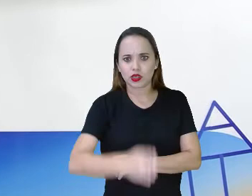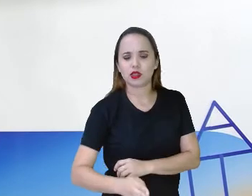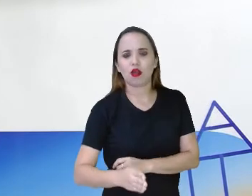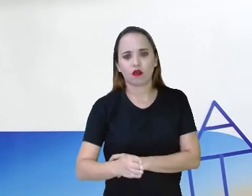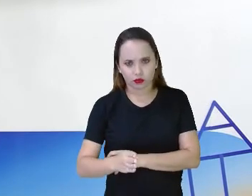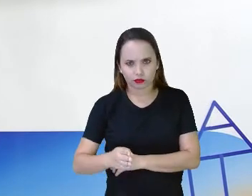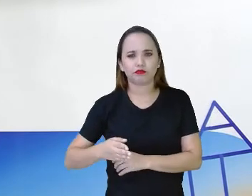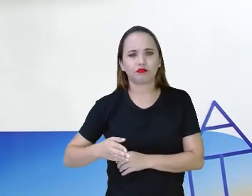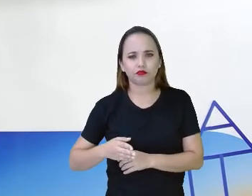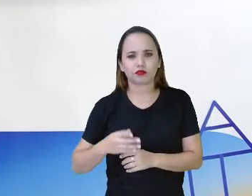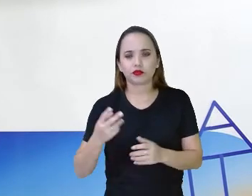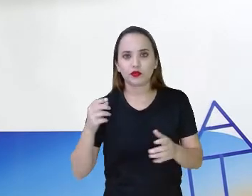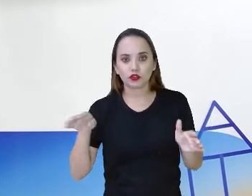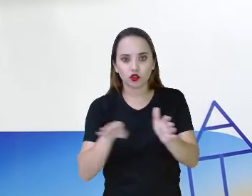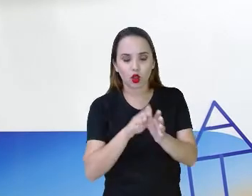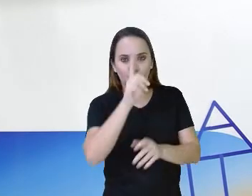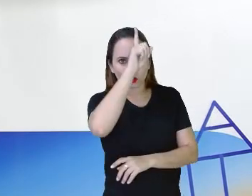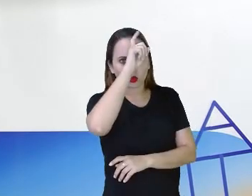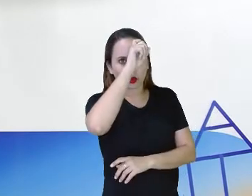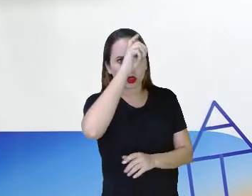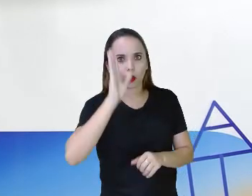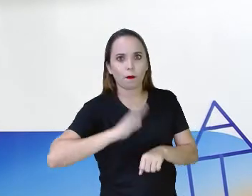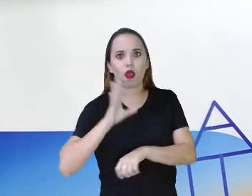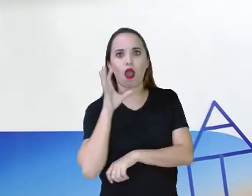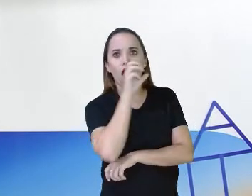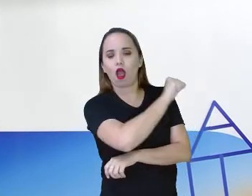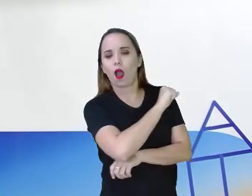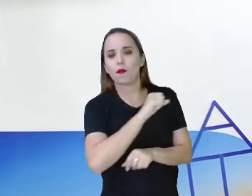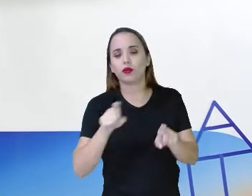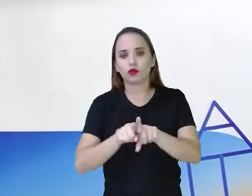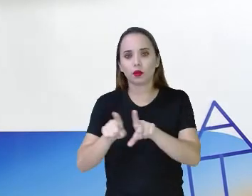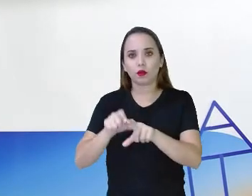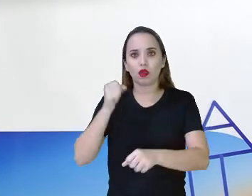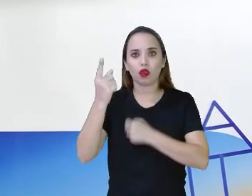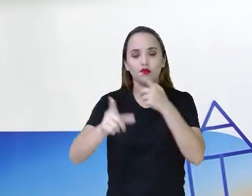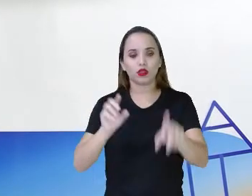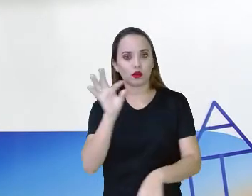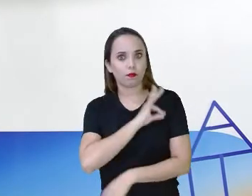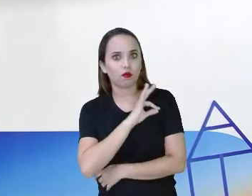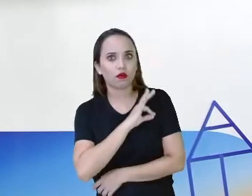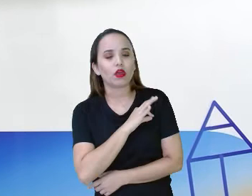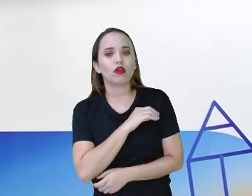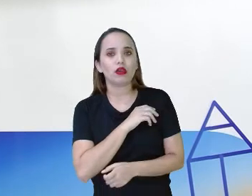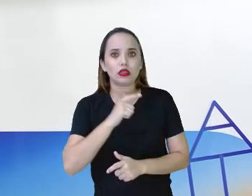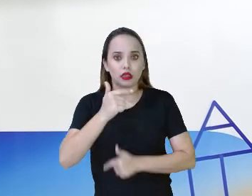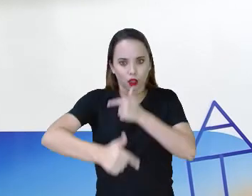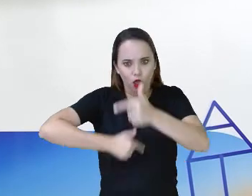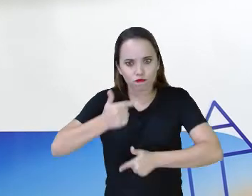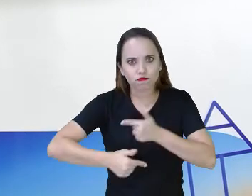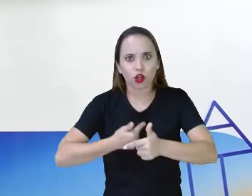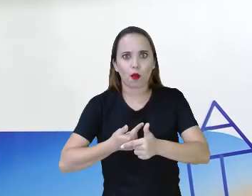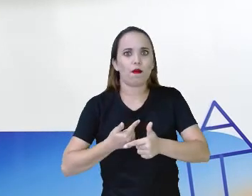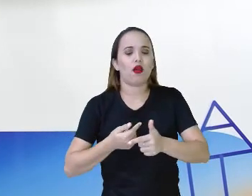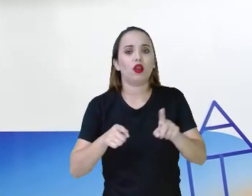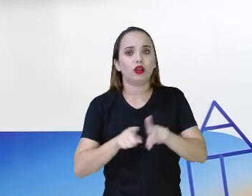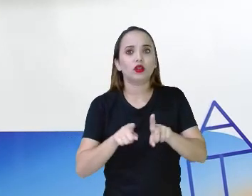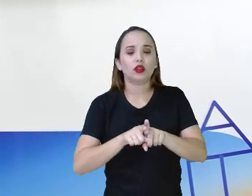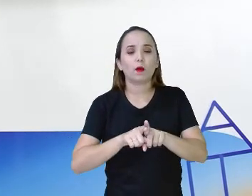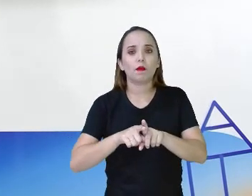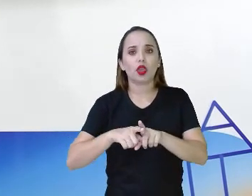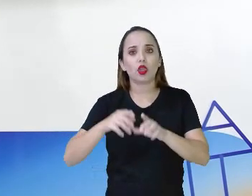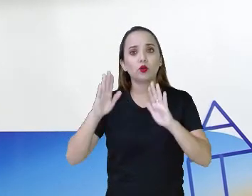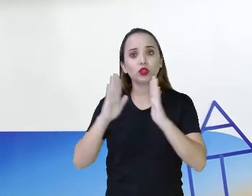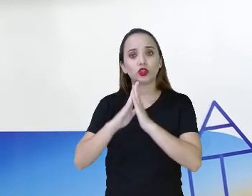hospital com maior rapidez, a polícia, não é, que esteja agindo naquele momento, até um sinal do toque